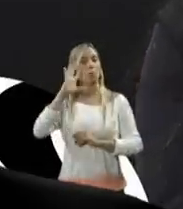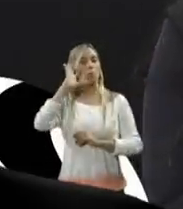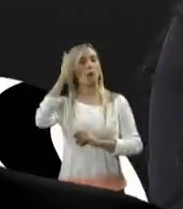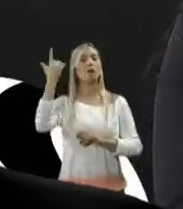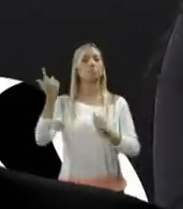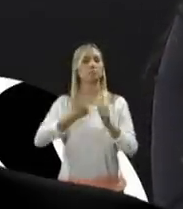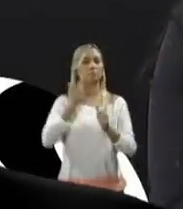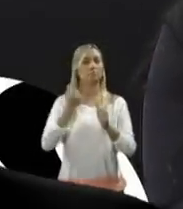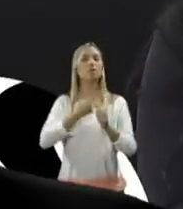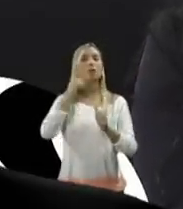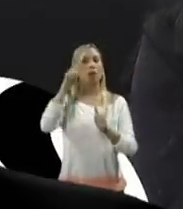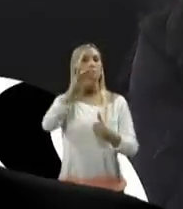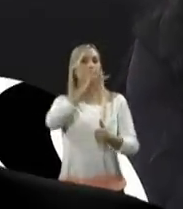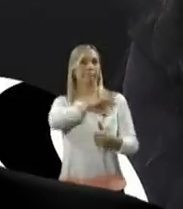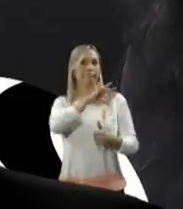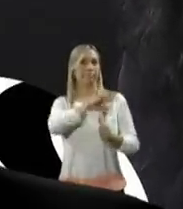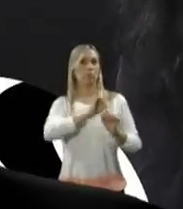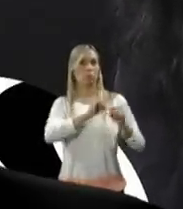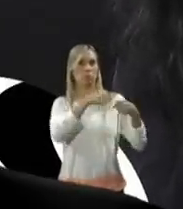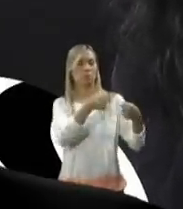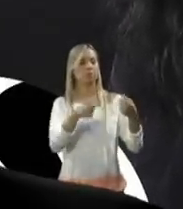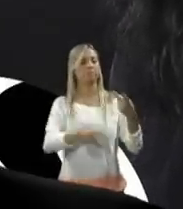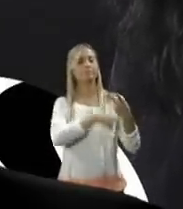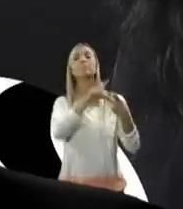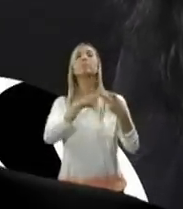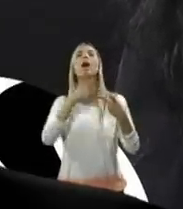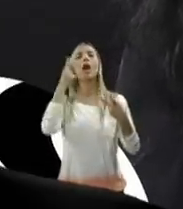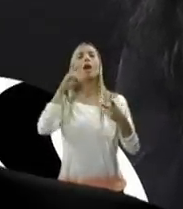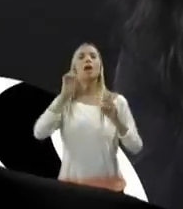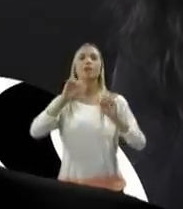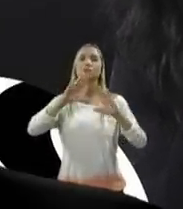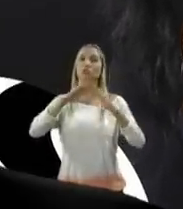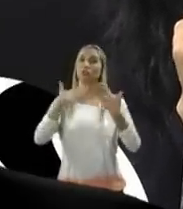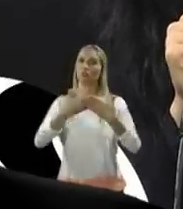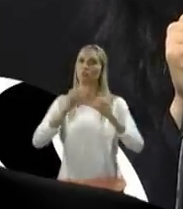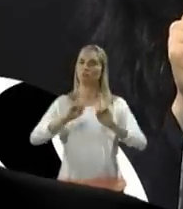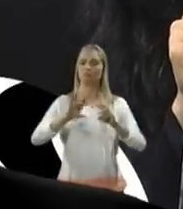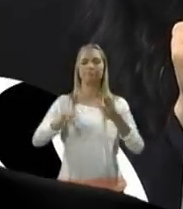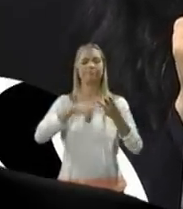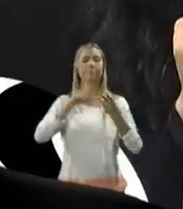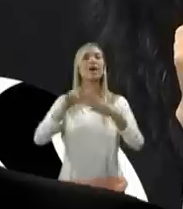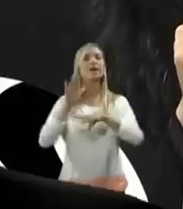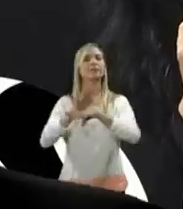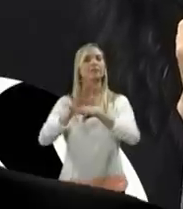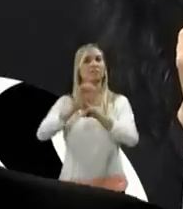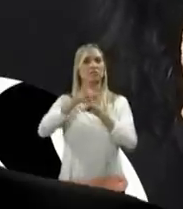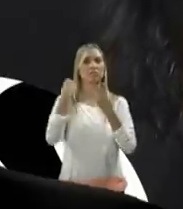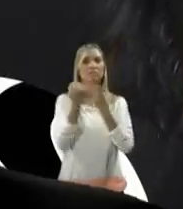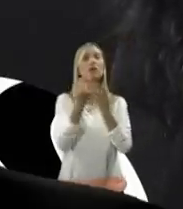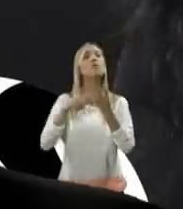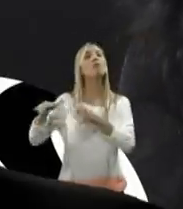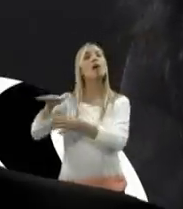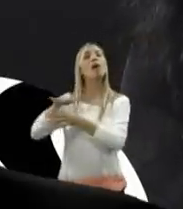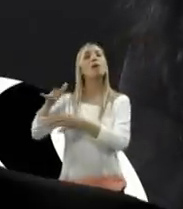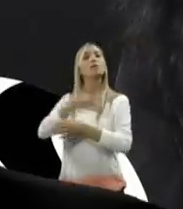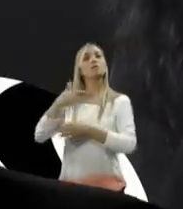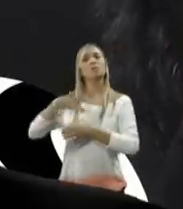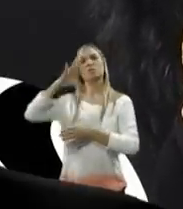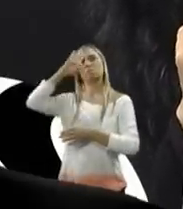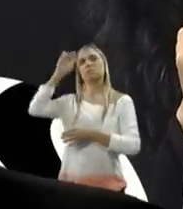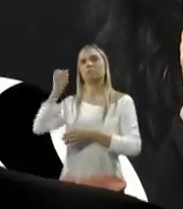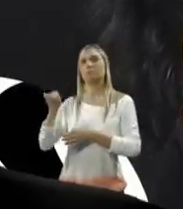pela segurança pública, a educação, a assistência social e a saúde,